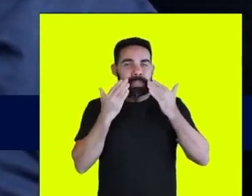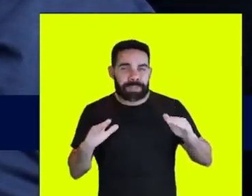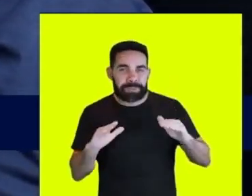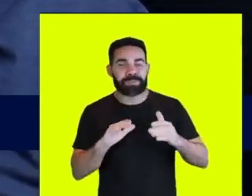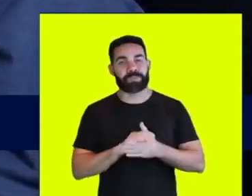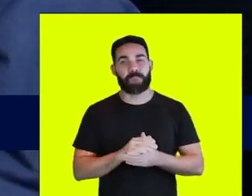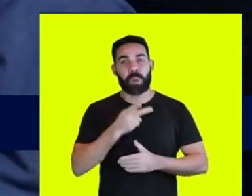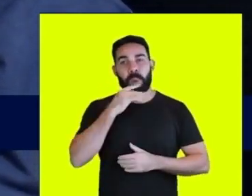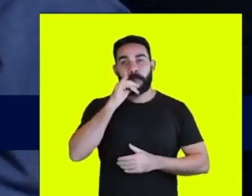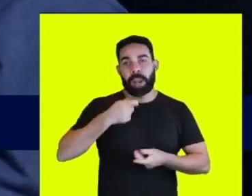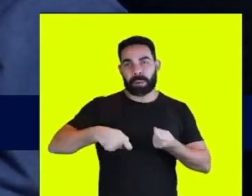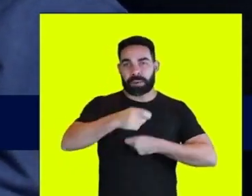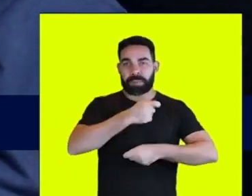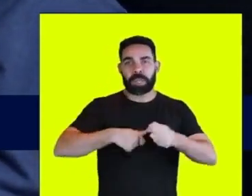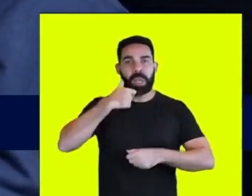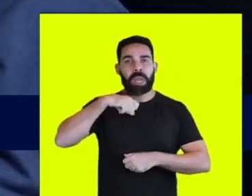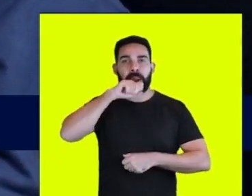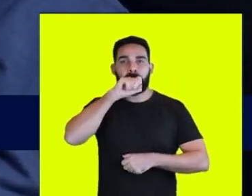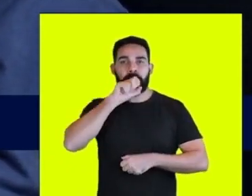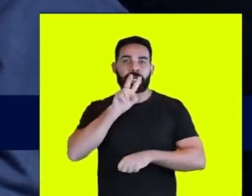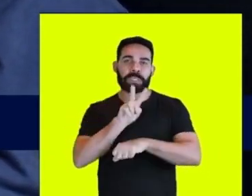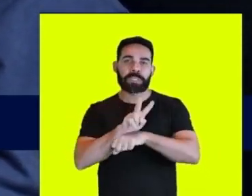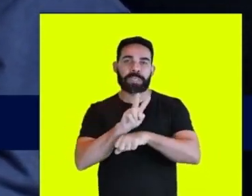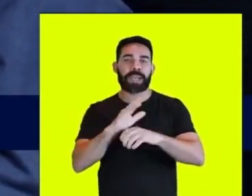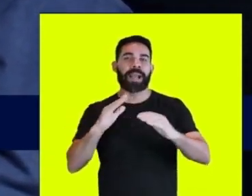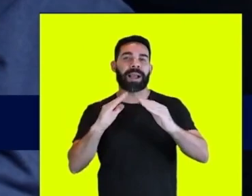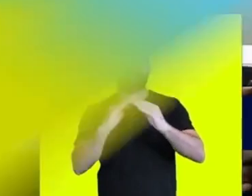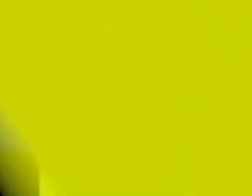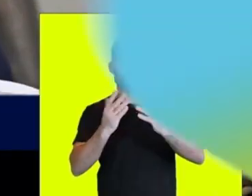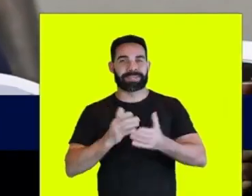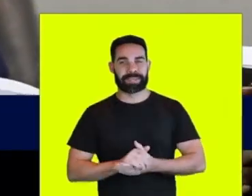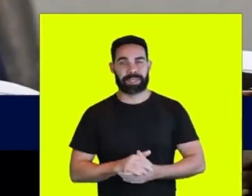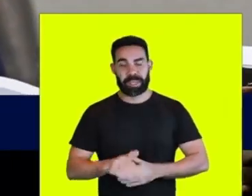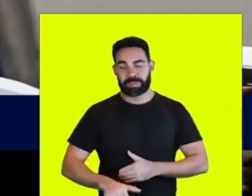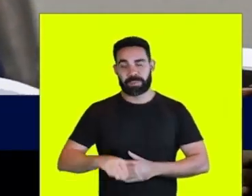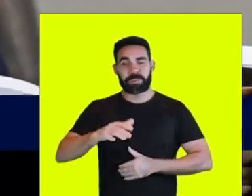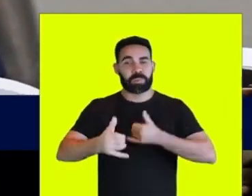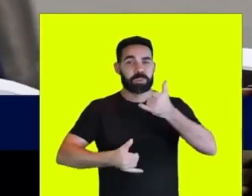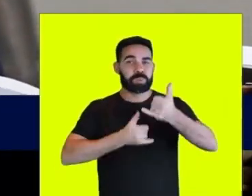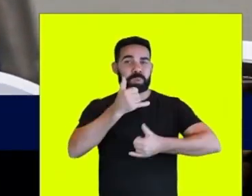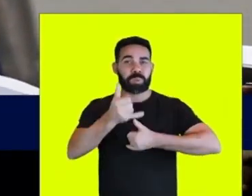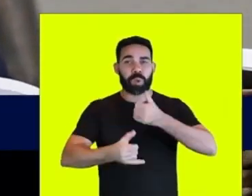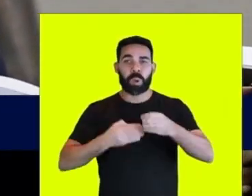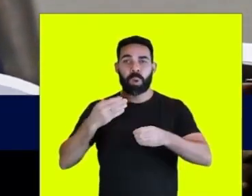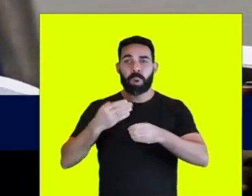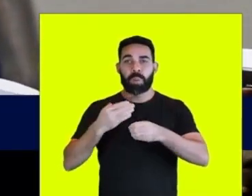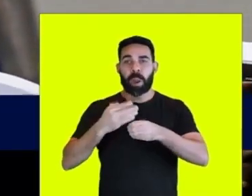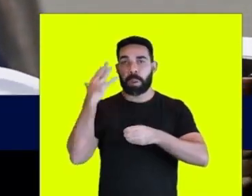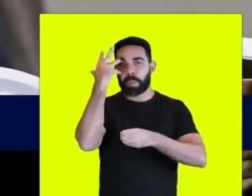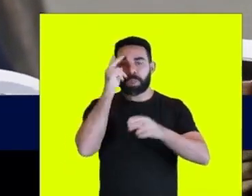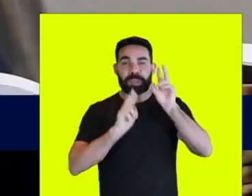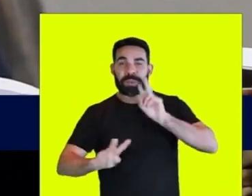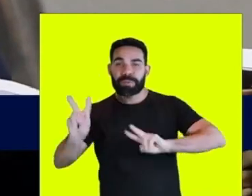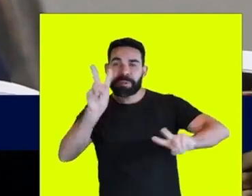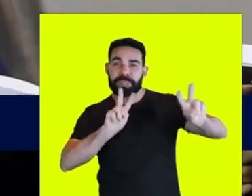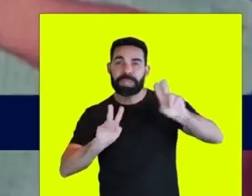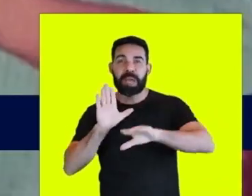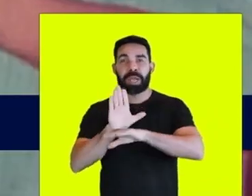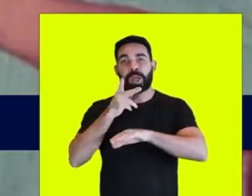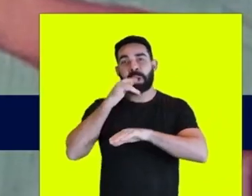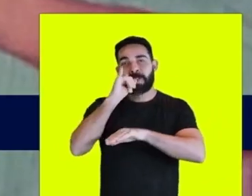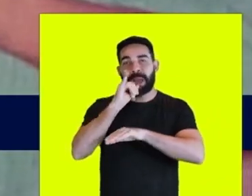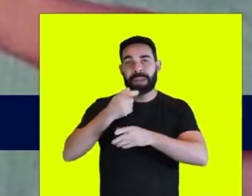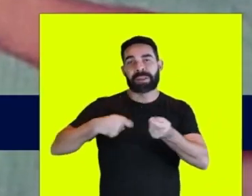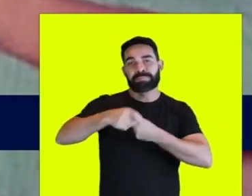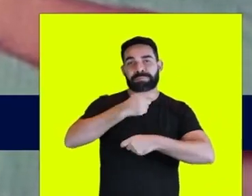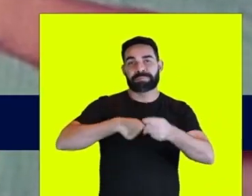humilde, cujo pai era comerciante e a mãe dona de casa. Sua infância foi brincando nas ladeiras do Jardim Bela Vista e